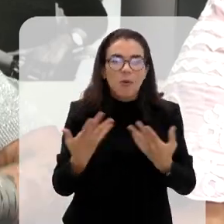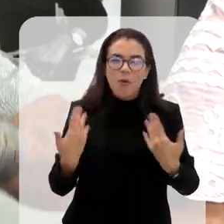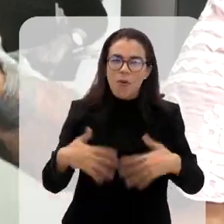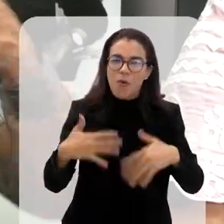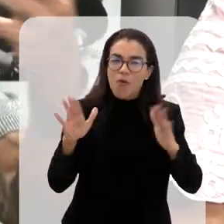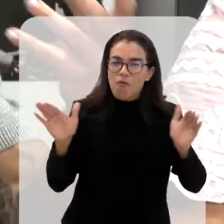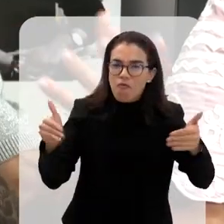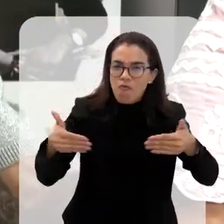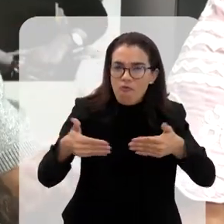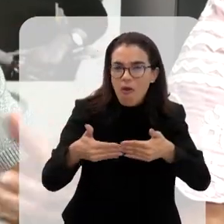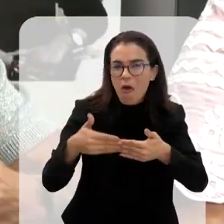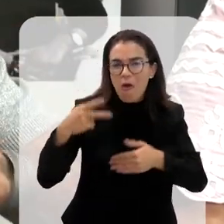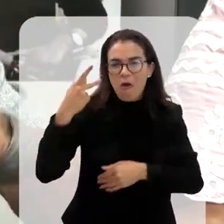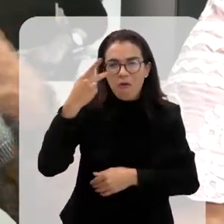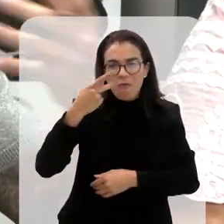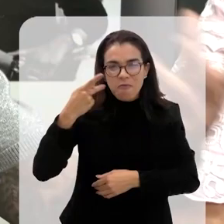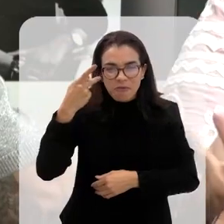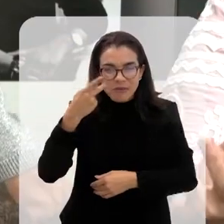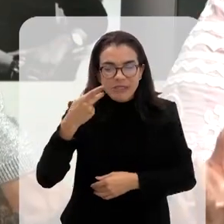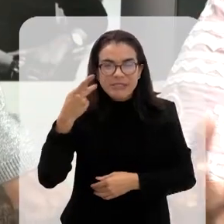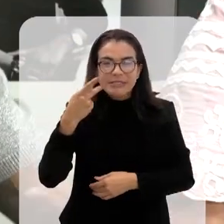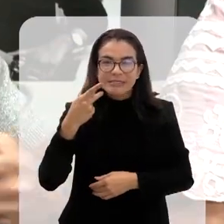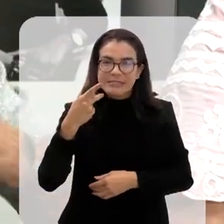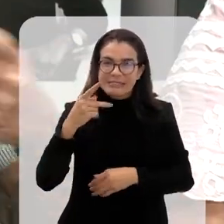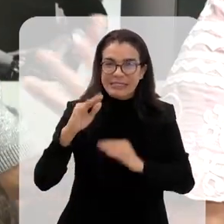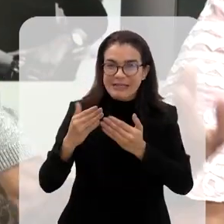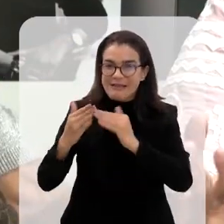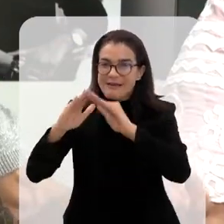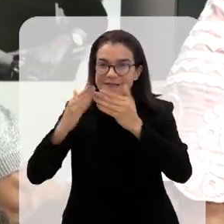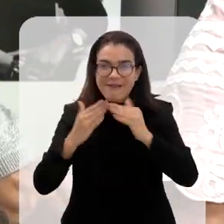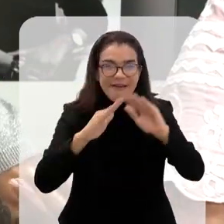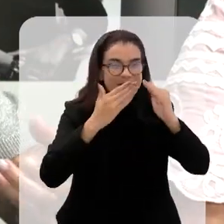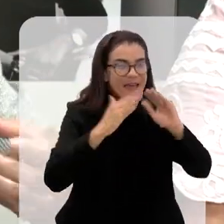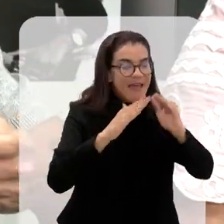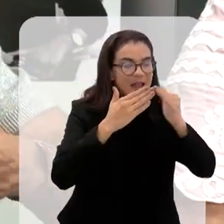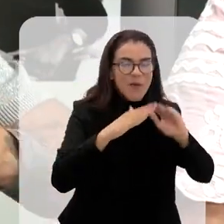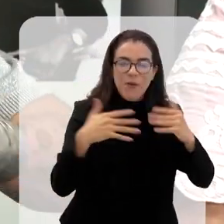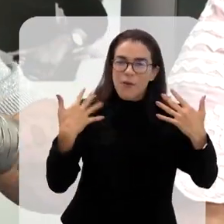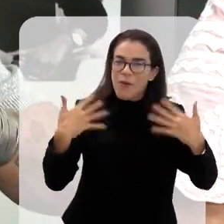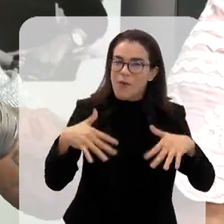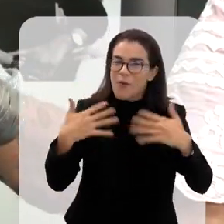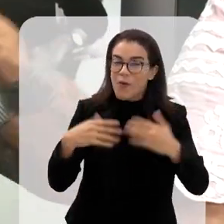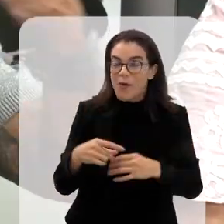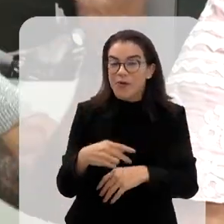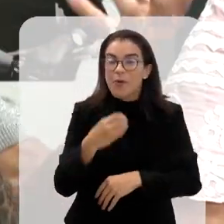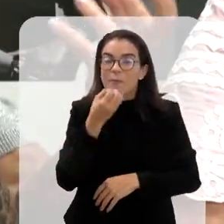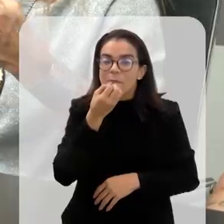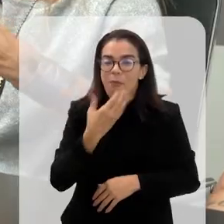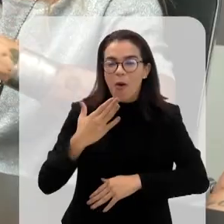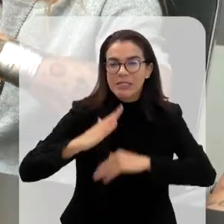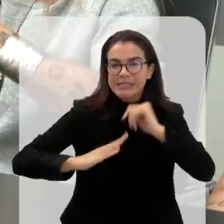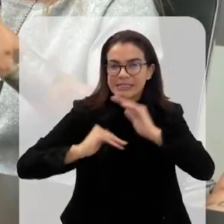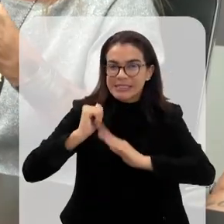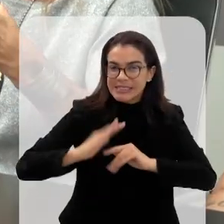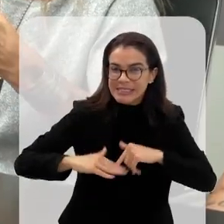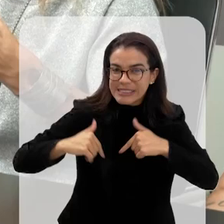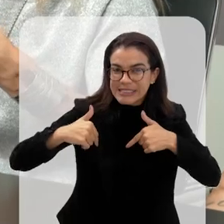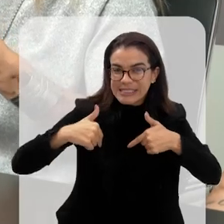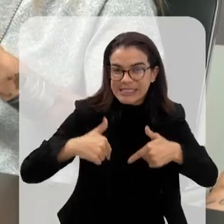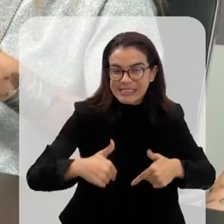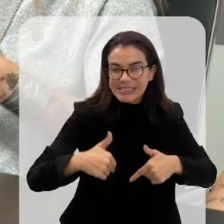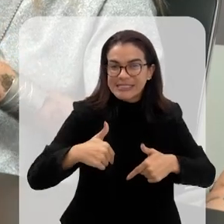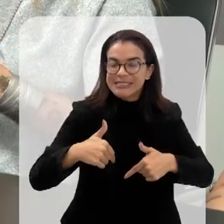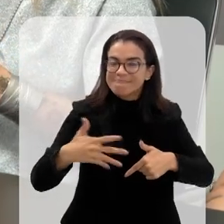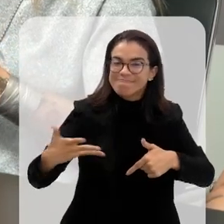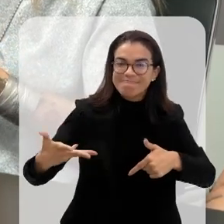um fórum de políticas para as favelas e comunidades, seria esse de boas práticas, seria o maior.